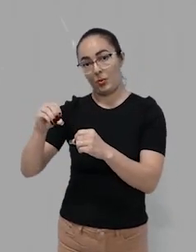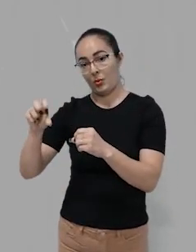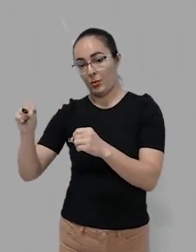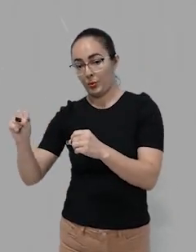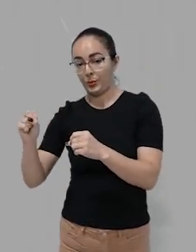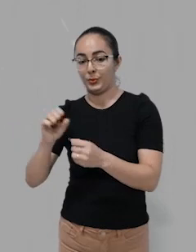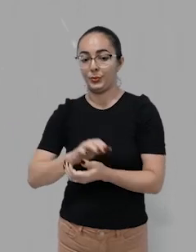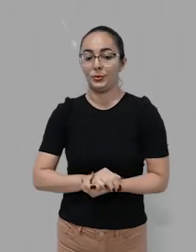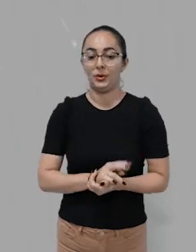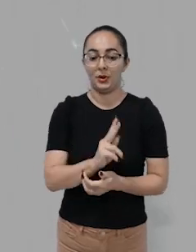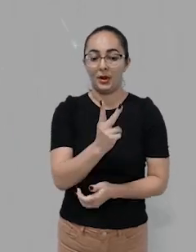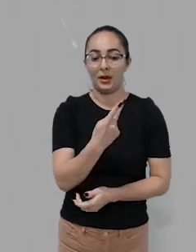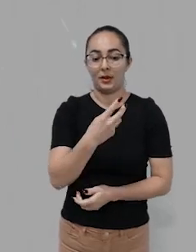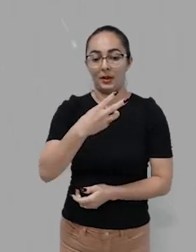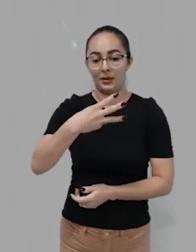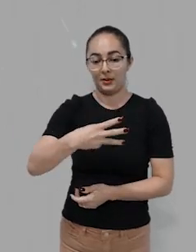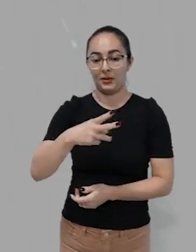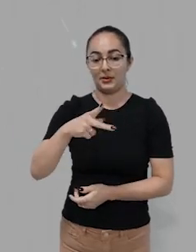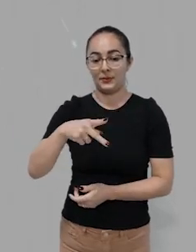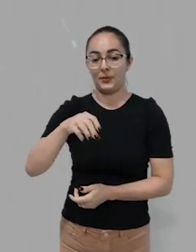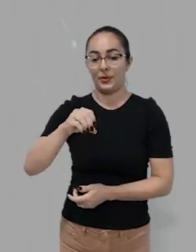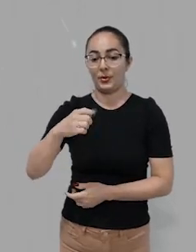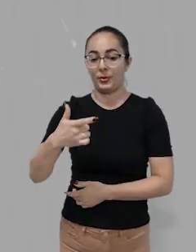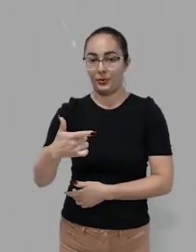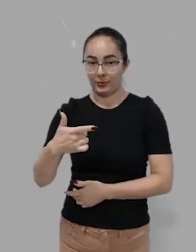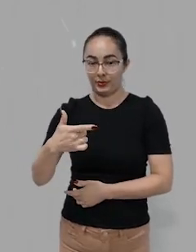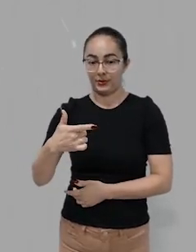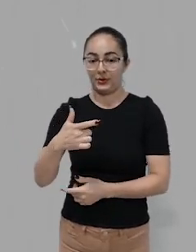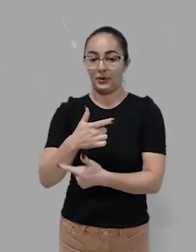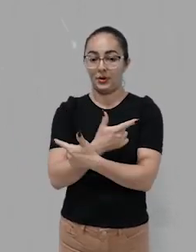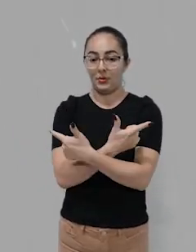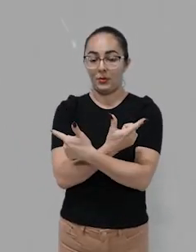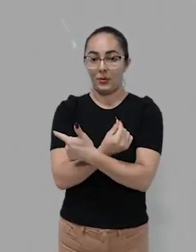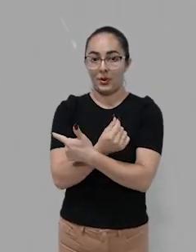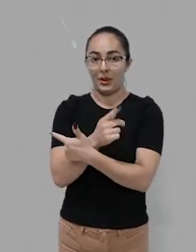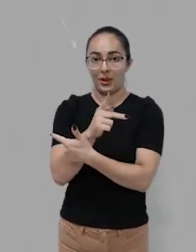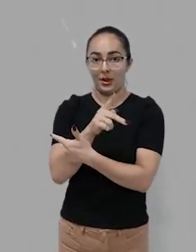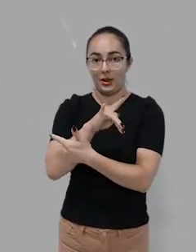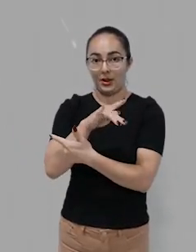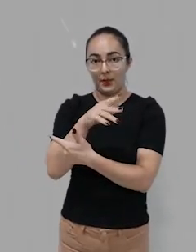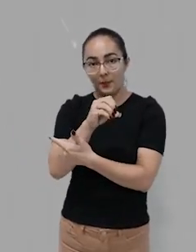ácido hipofosforoso. Show de bola? Vamos continuar.